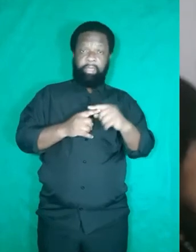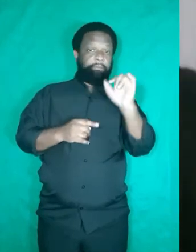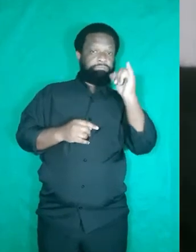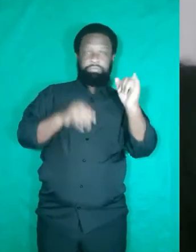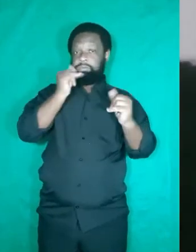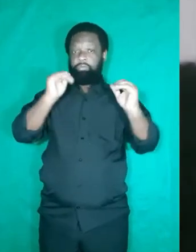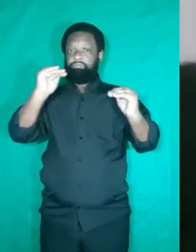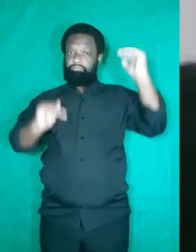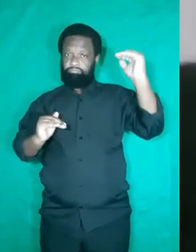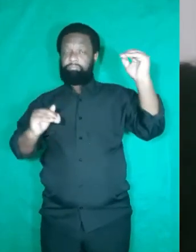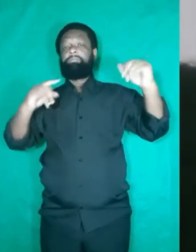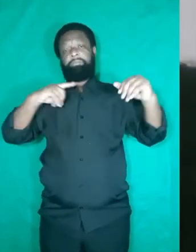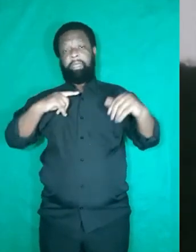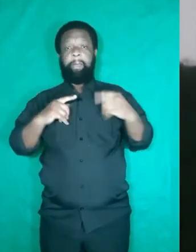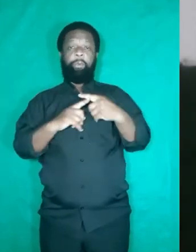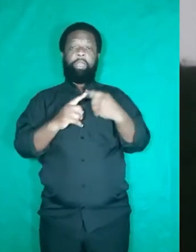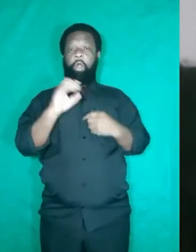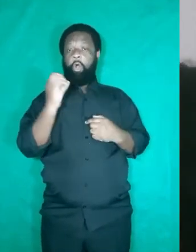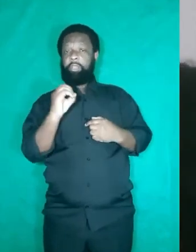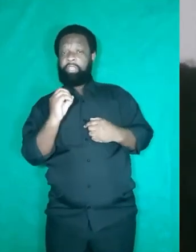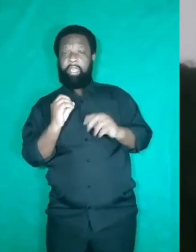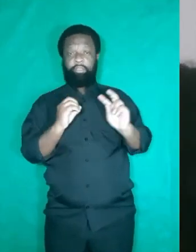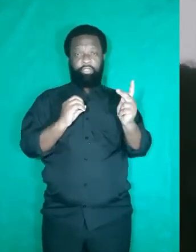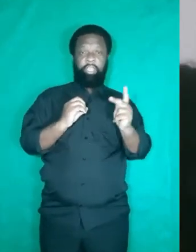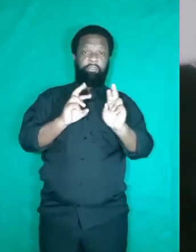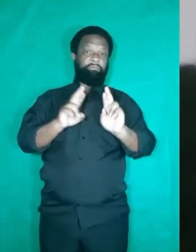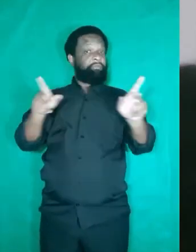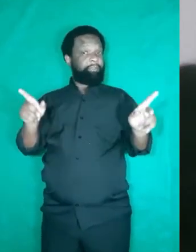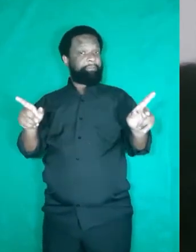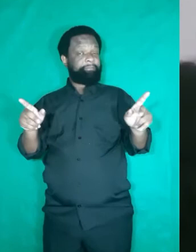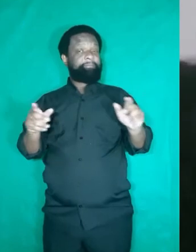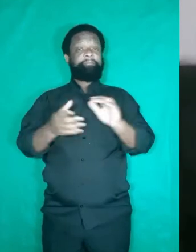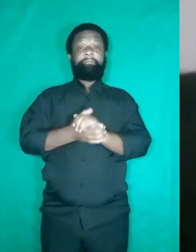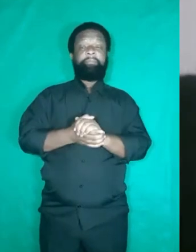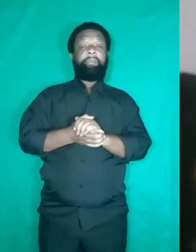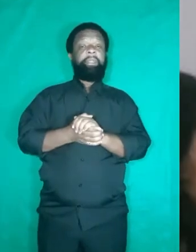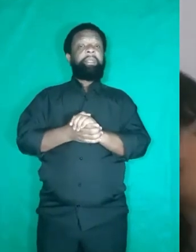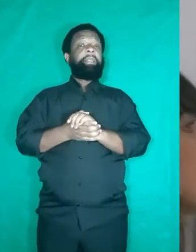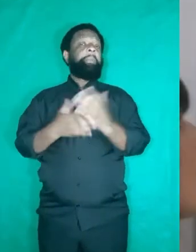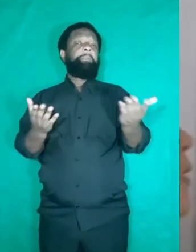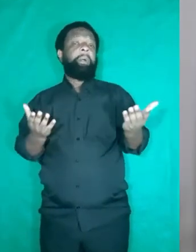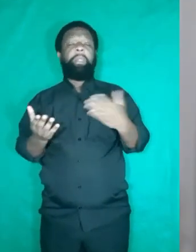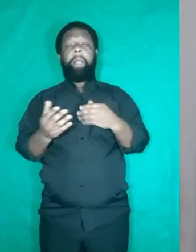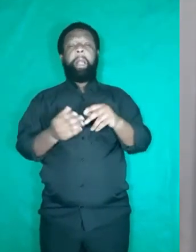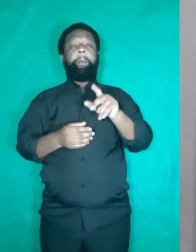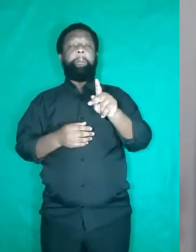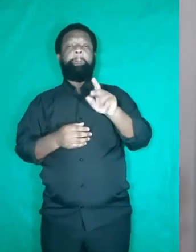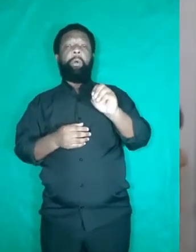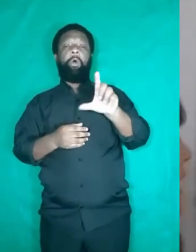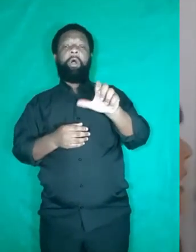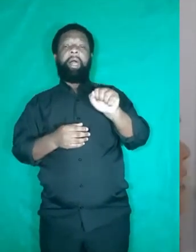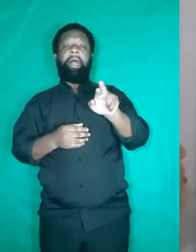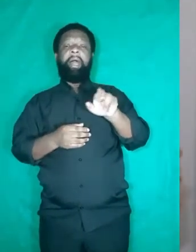de eletronegatividade entre oxigênio e hidrogênio. Em relação à polaridade,